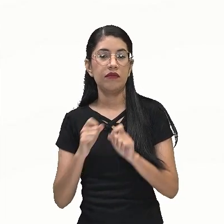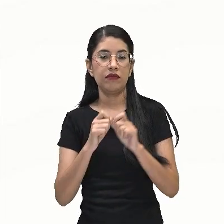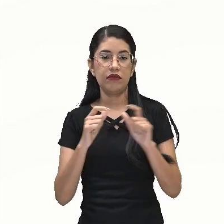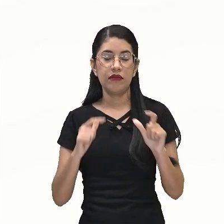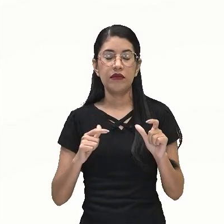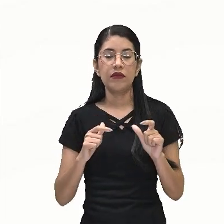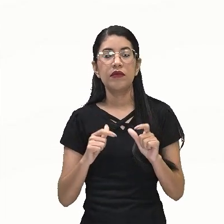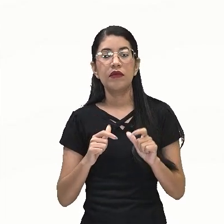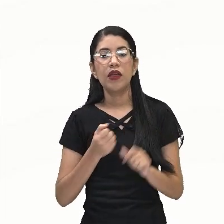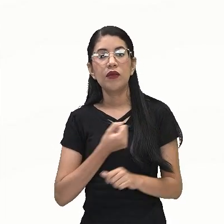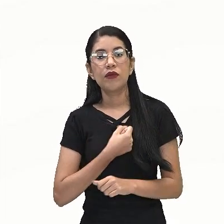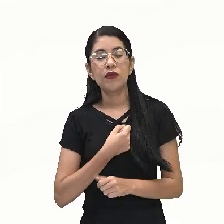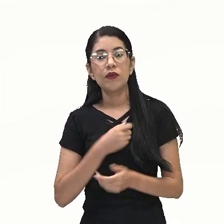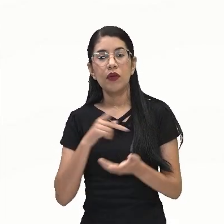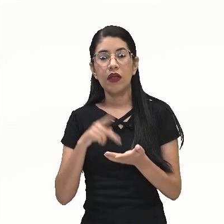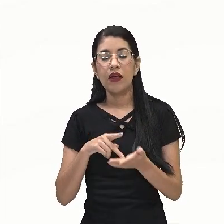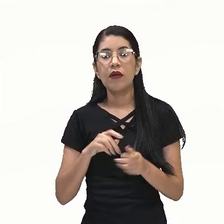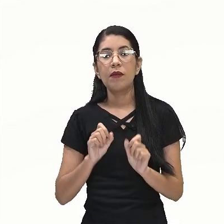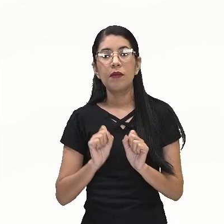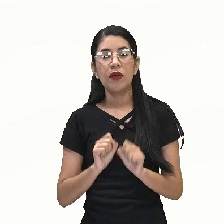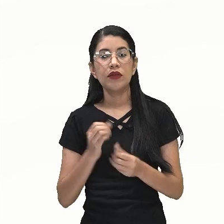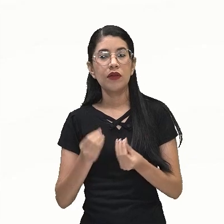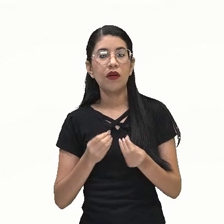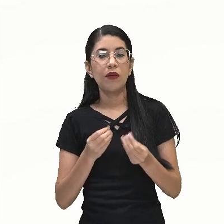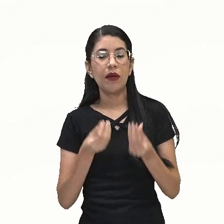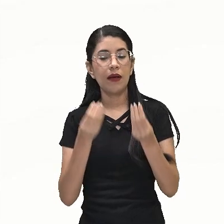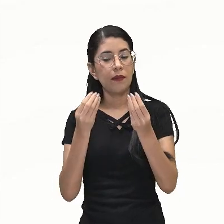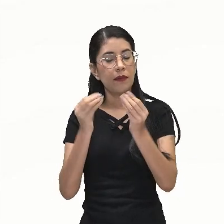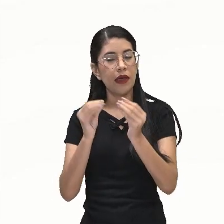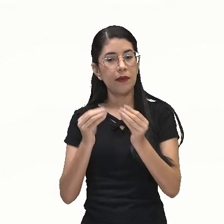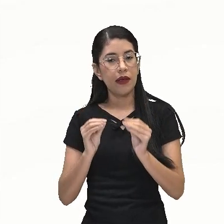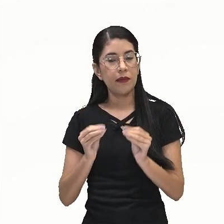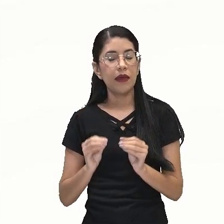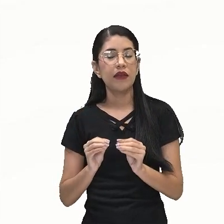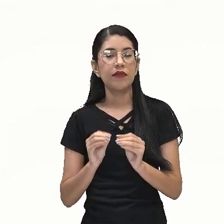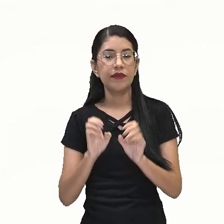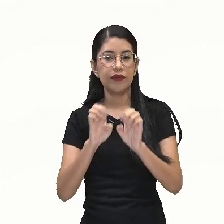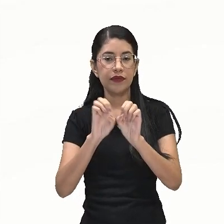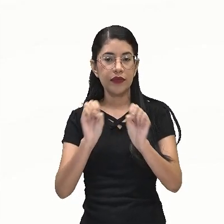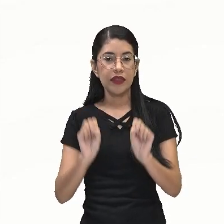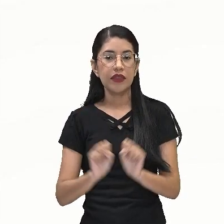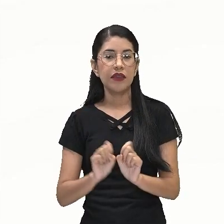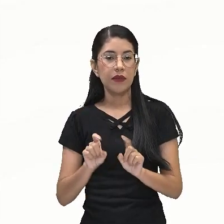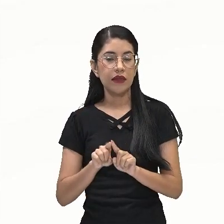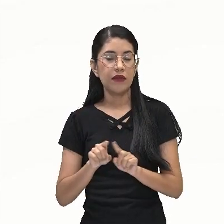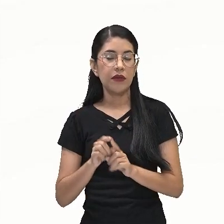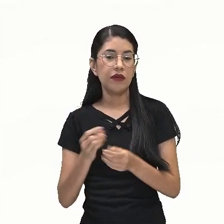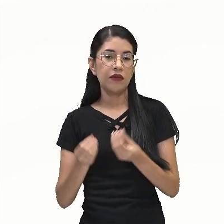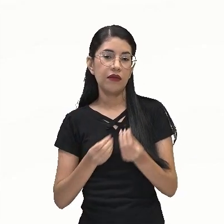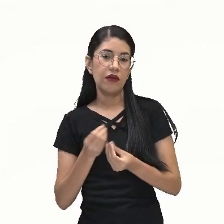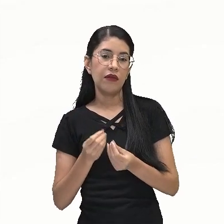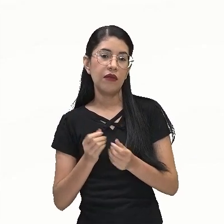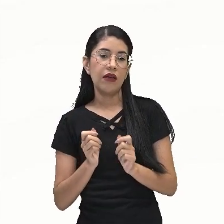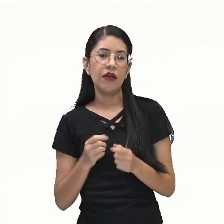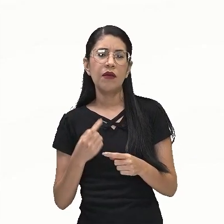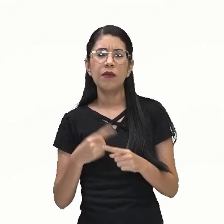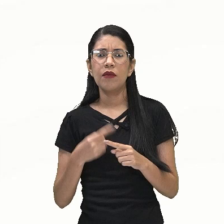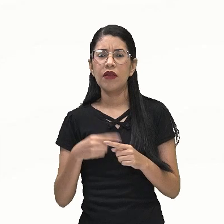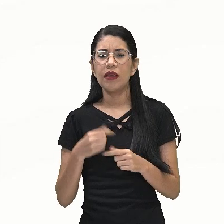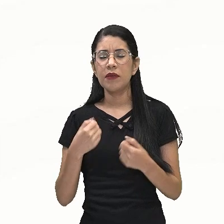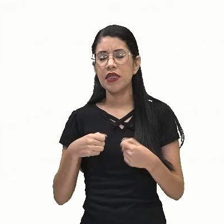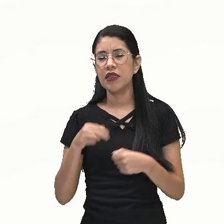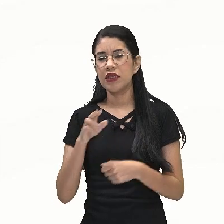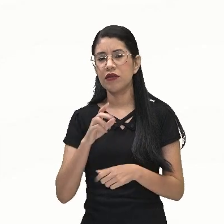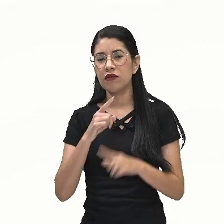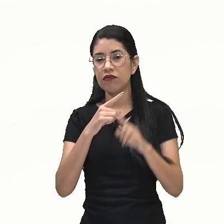podemos adicionar membro a membro os resultados a outra equação do sistema. Então, vamos lá. Para que eu vou fazer essa multiplicação? Para